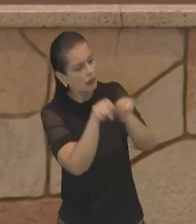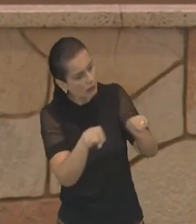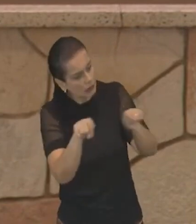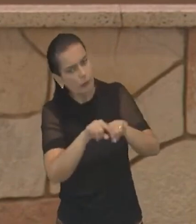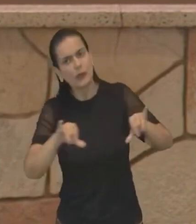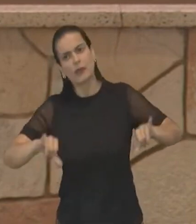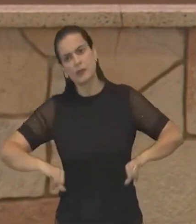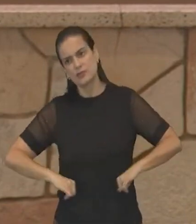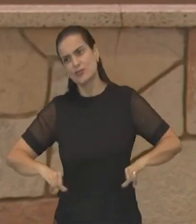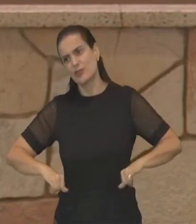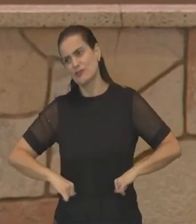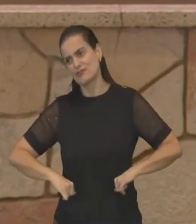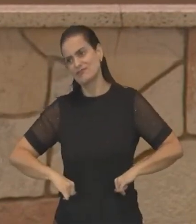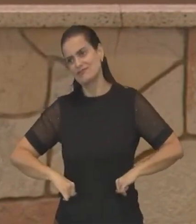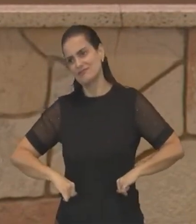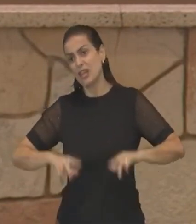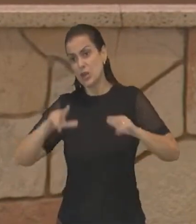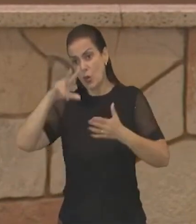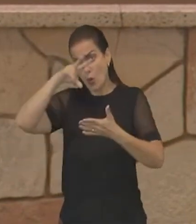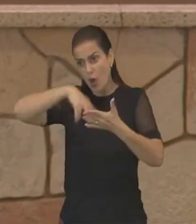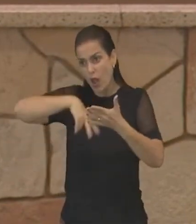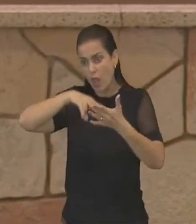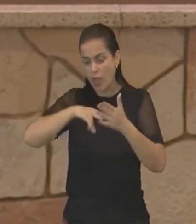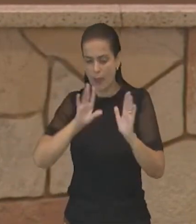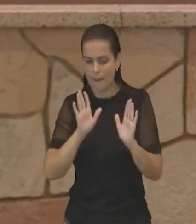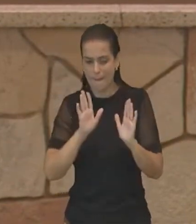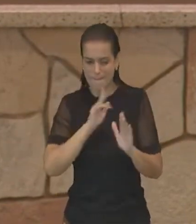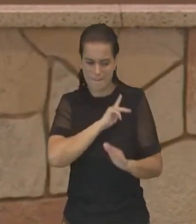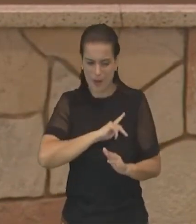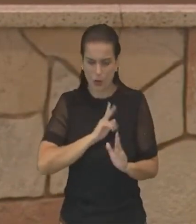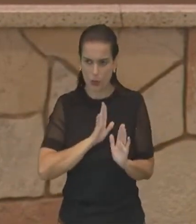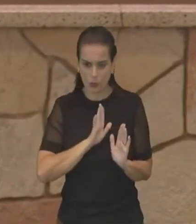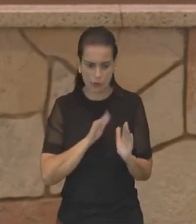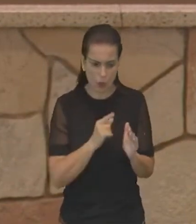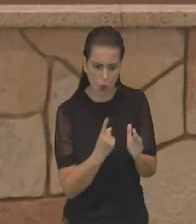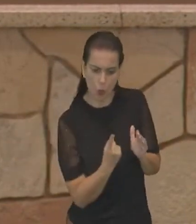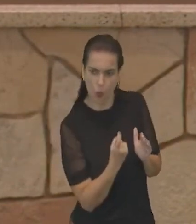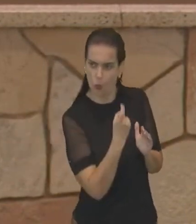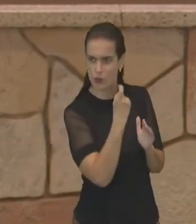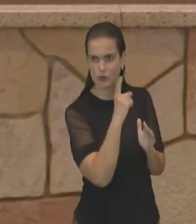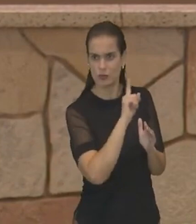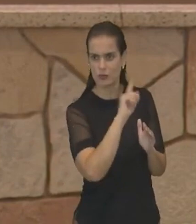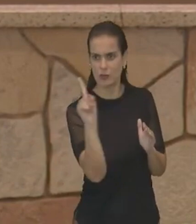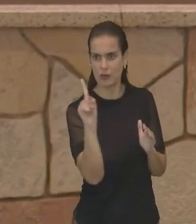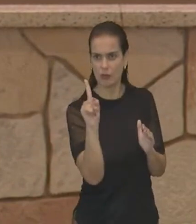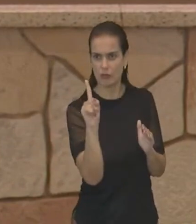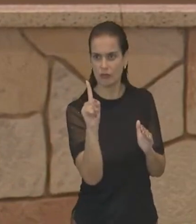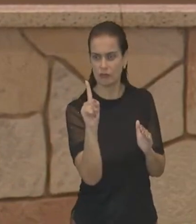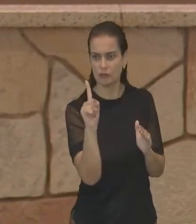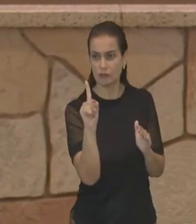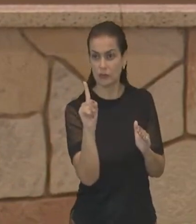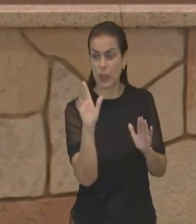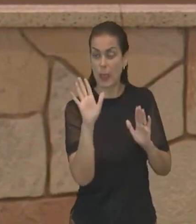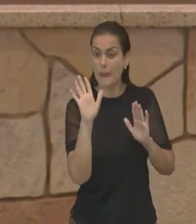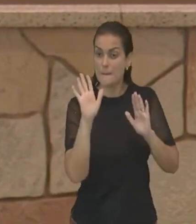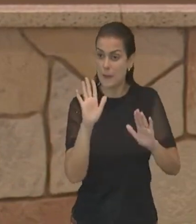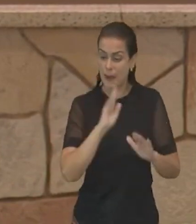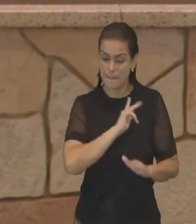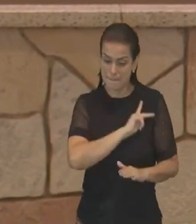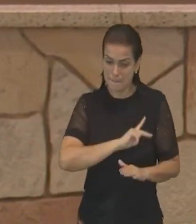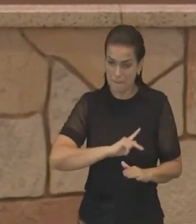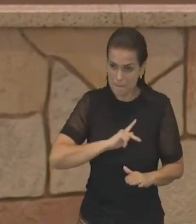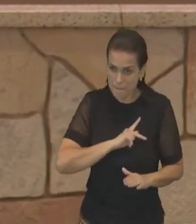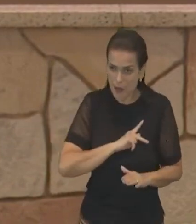ler, queridos, Paulo não se atém a explicar o princípio e a deixar por isso mesmo, antes procura